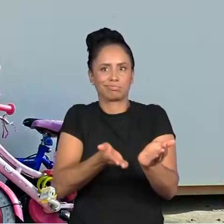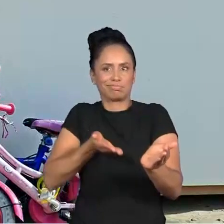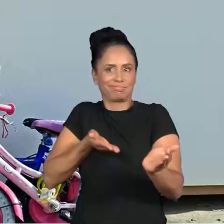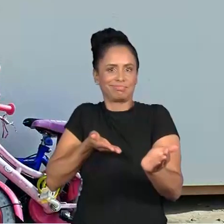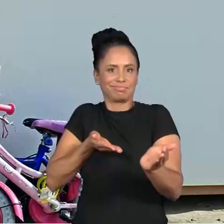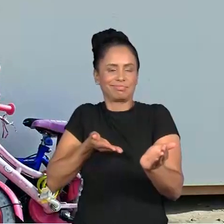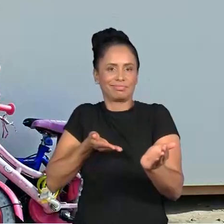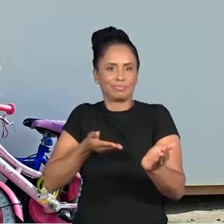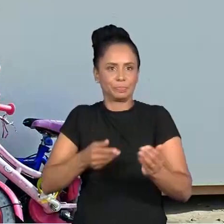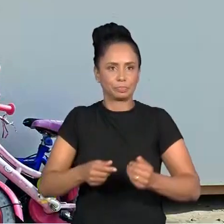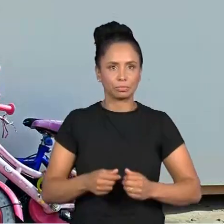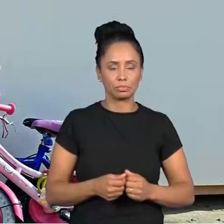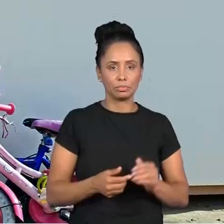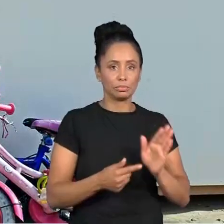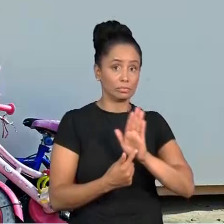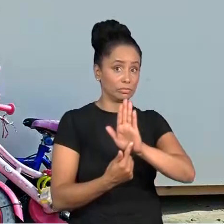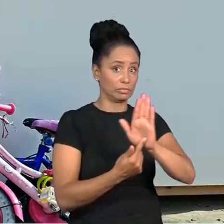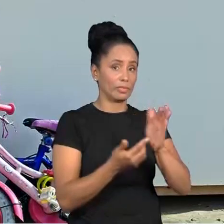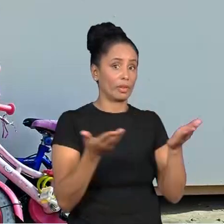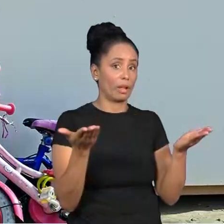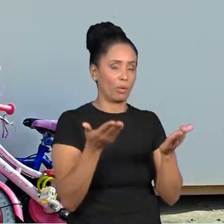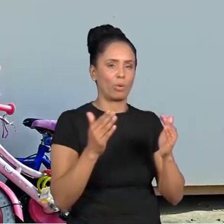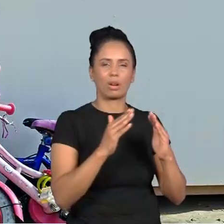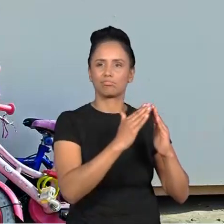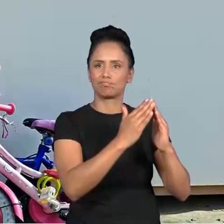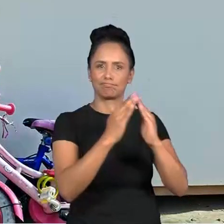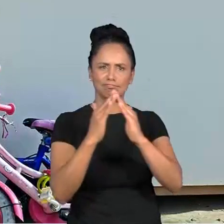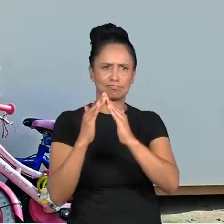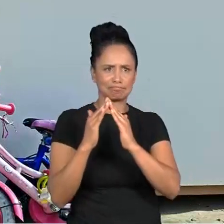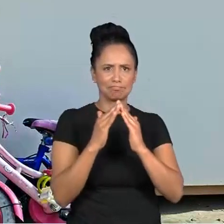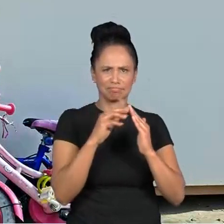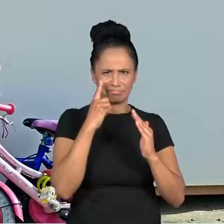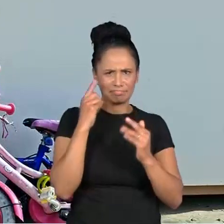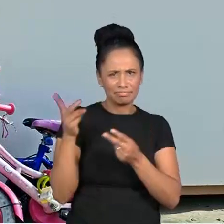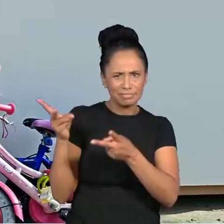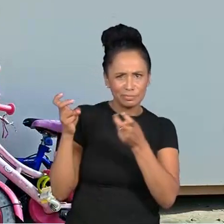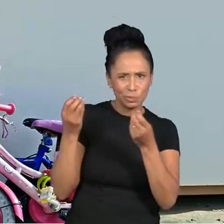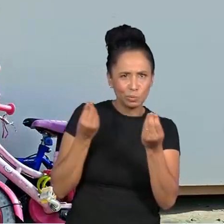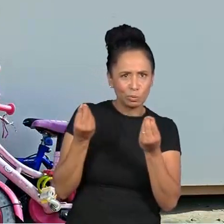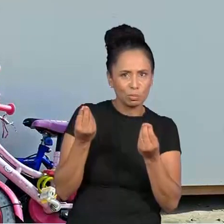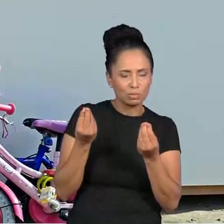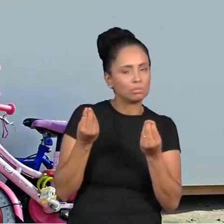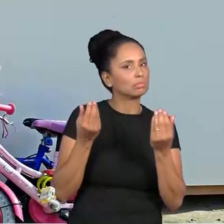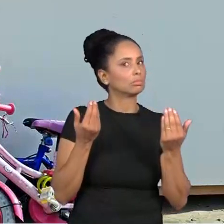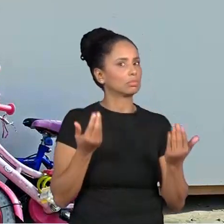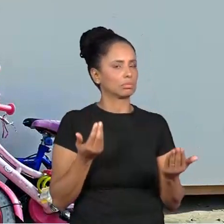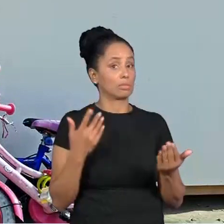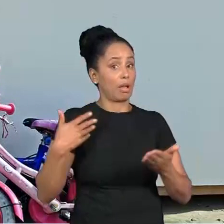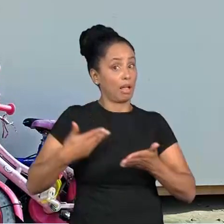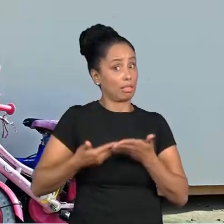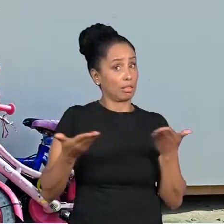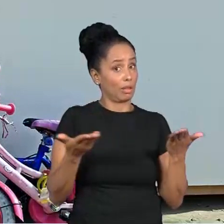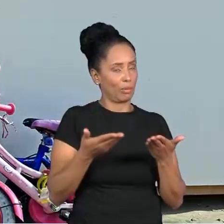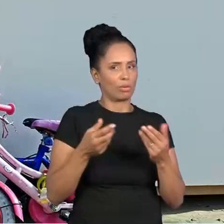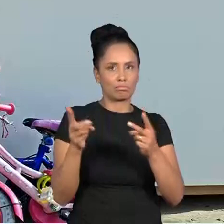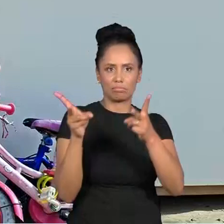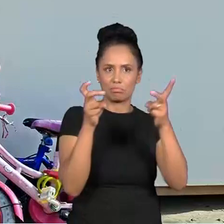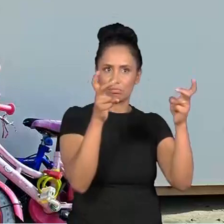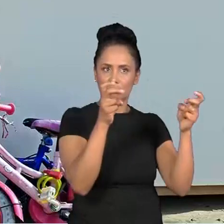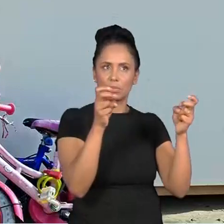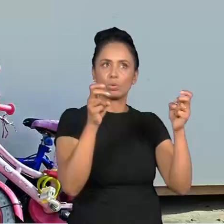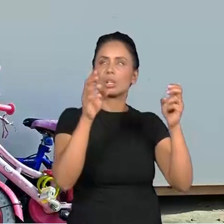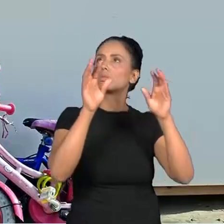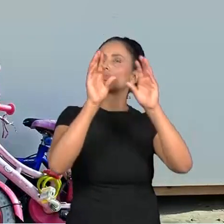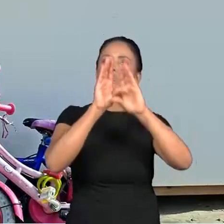imagem também. Hoje estamos aí observando imagens e sombras e como elas são produzidas. Ainda ao ar livre,